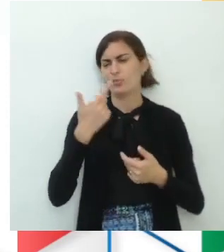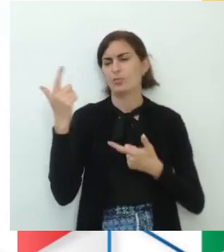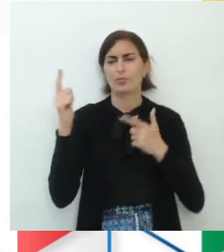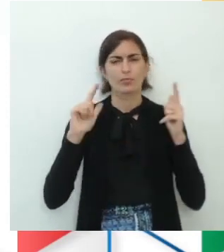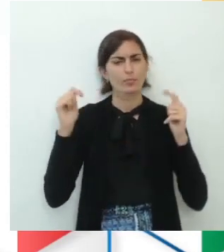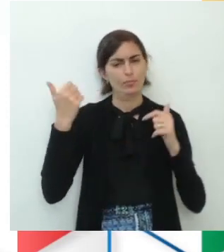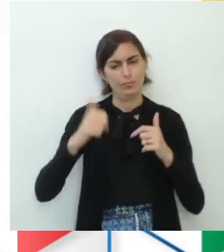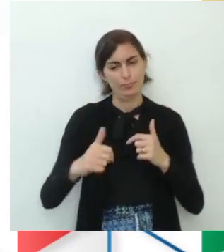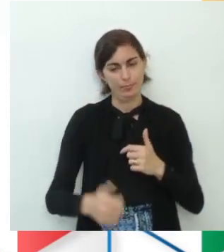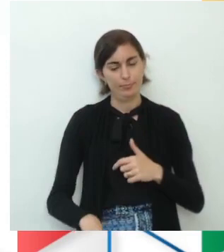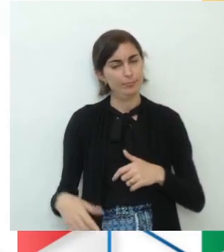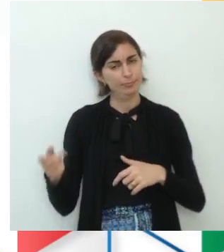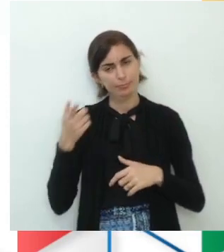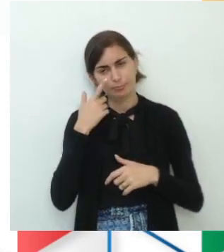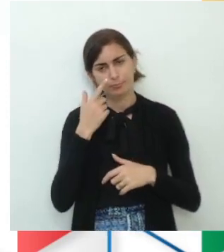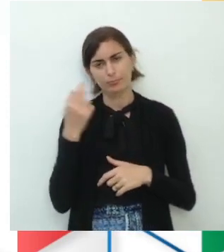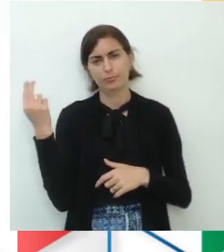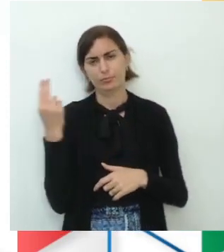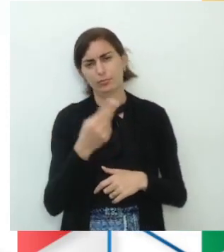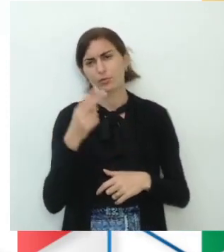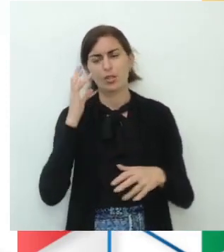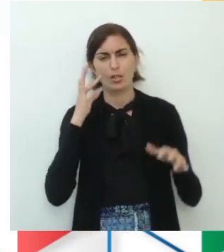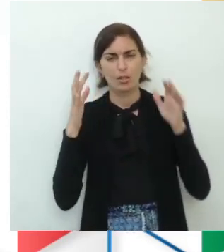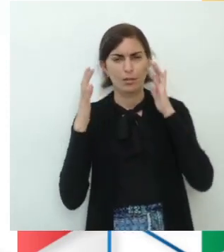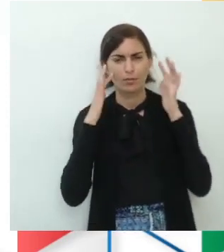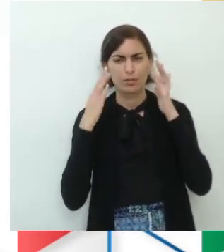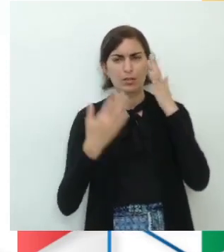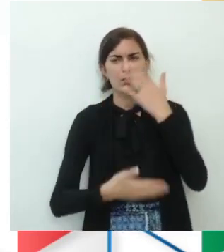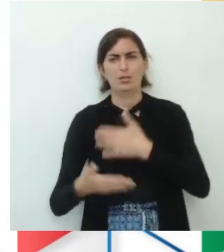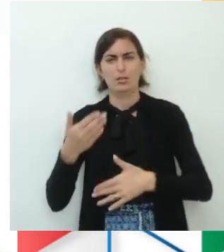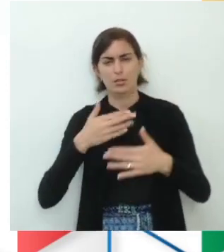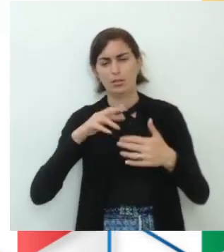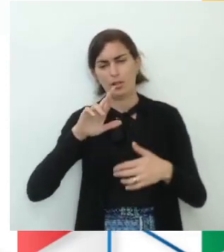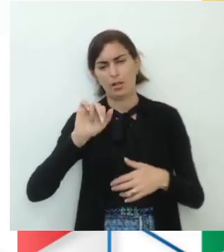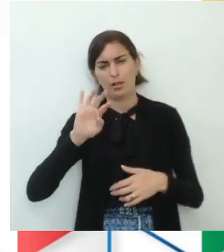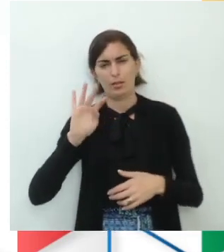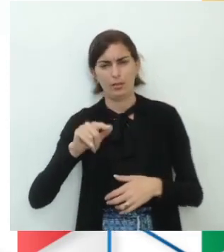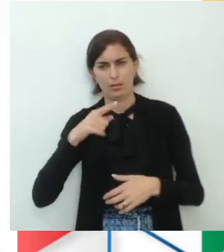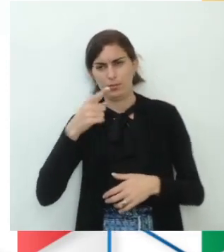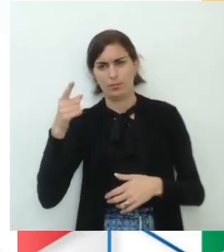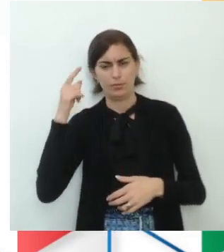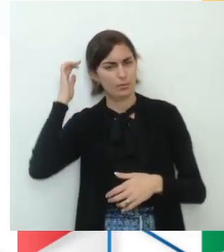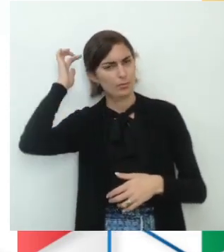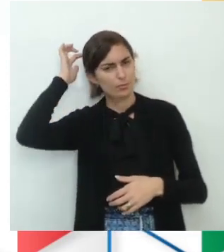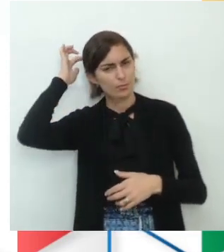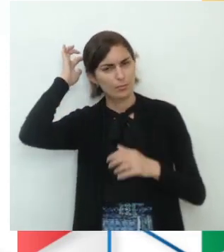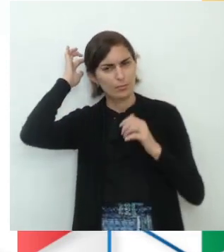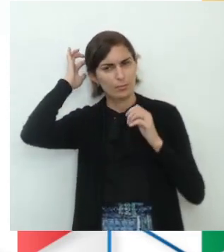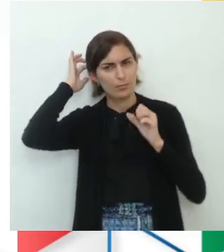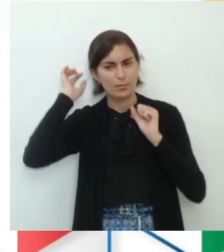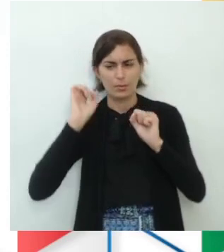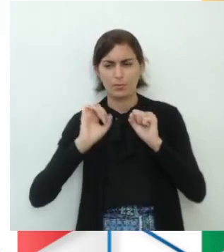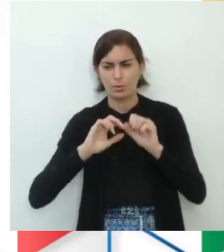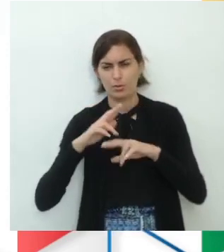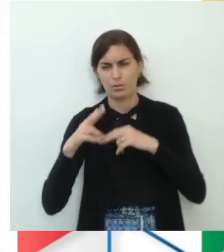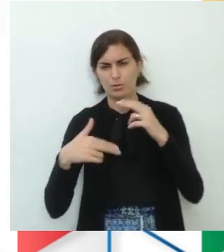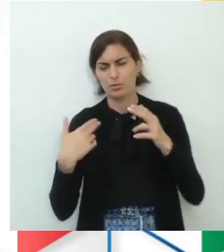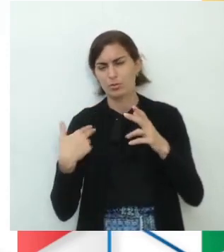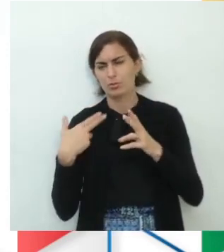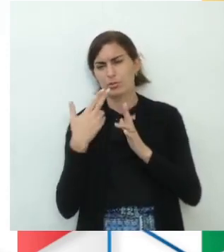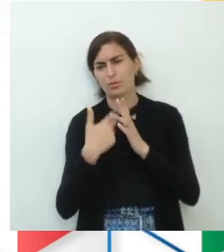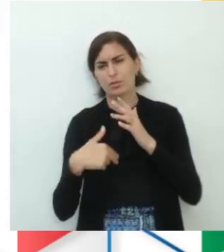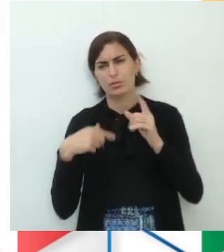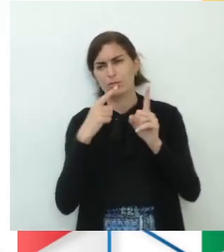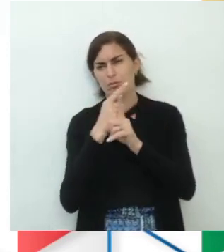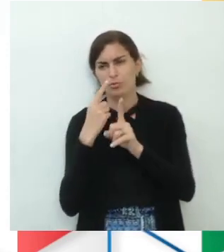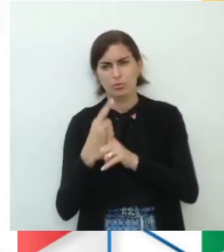avaliações, tá bom? Qual o nome disso? Reflexão em relação à reta. Ou seja, pode gerar uma figura idêntica à original,